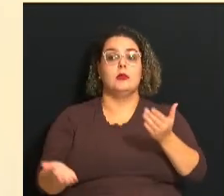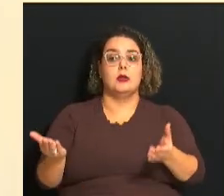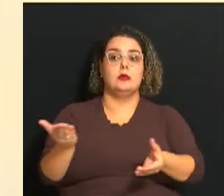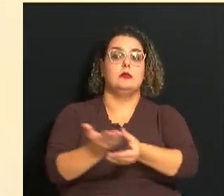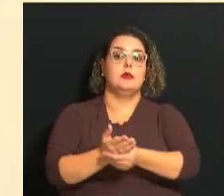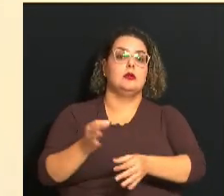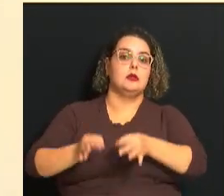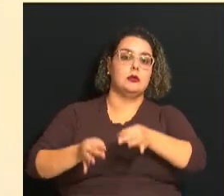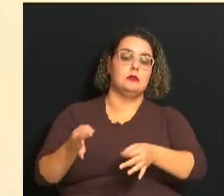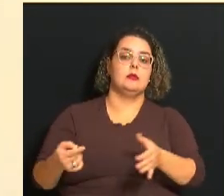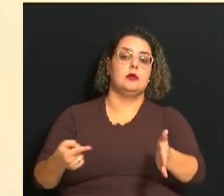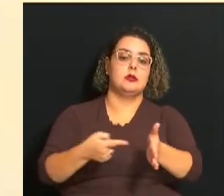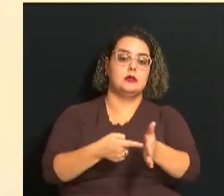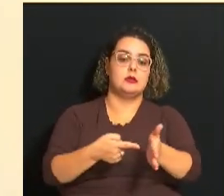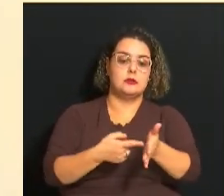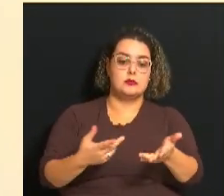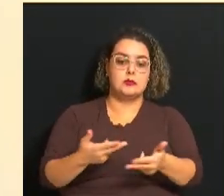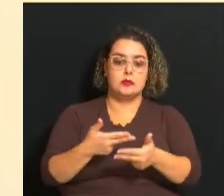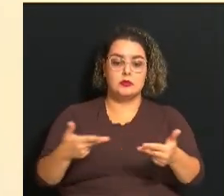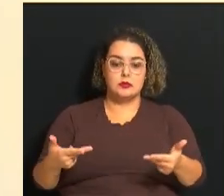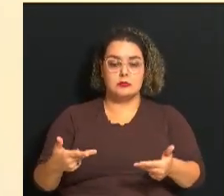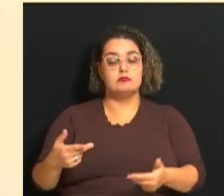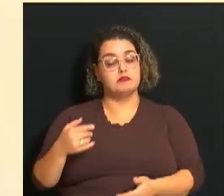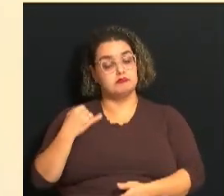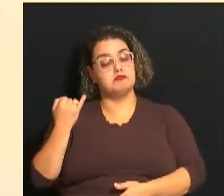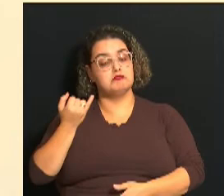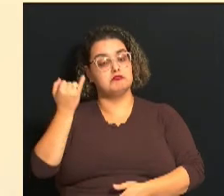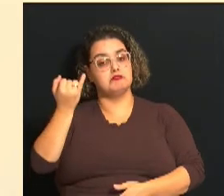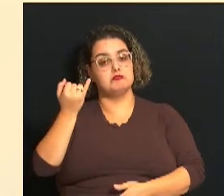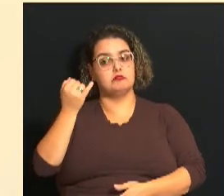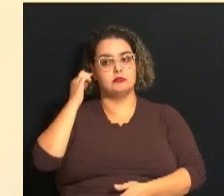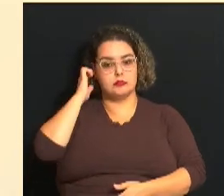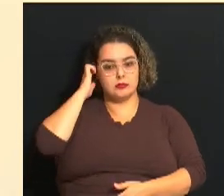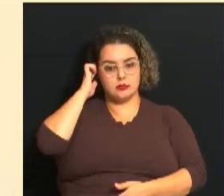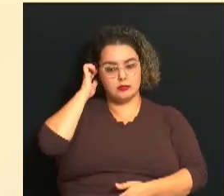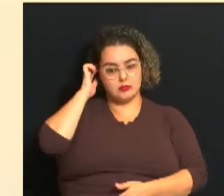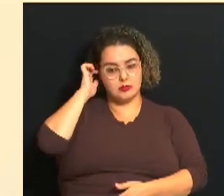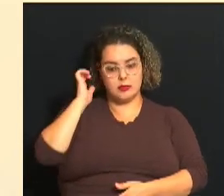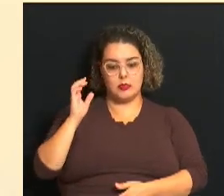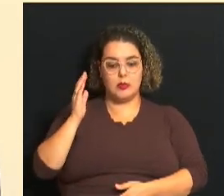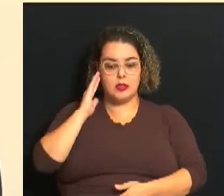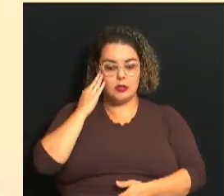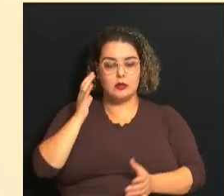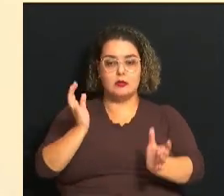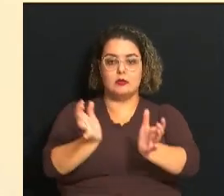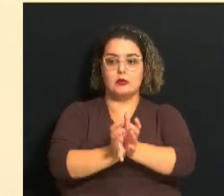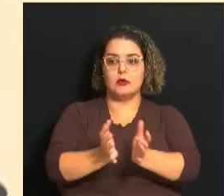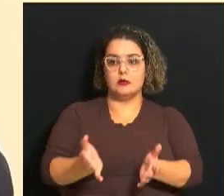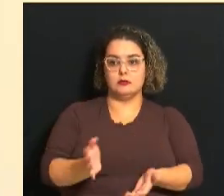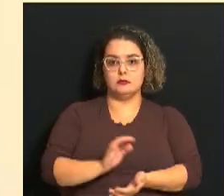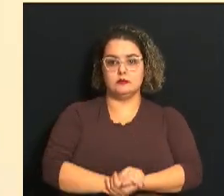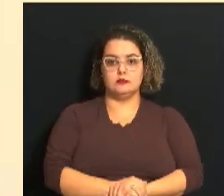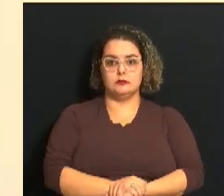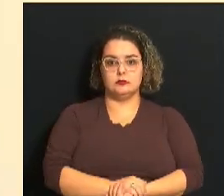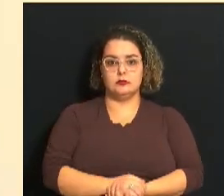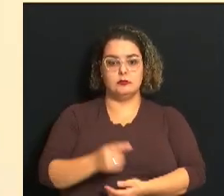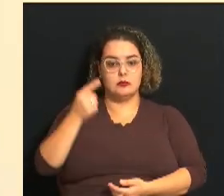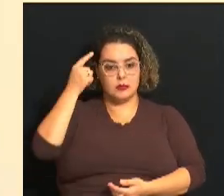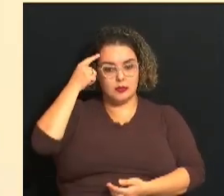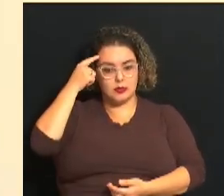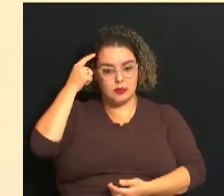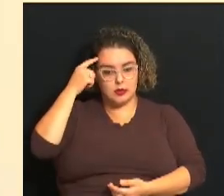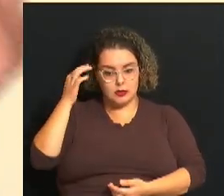mas chegou a denunciar o caso então é interessante para você entender como classe e tomar as providências pensando no futuro nos